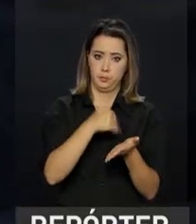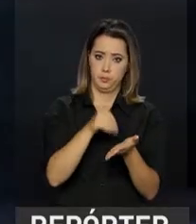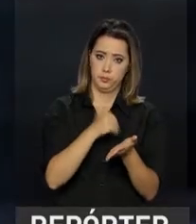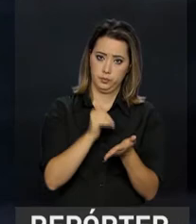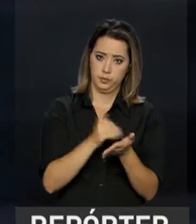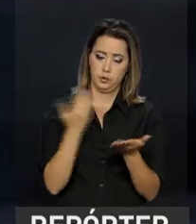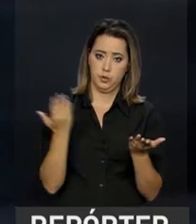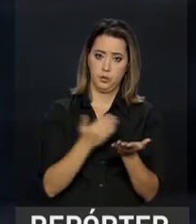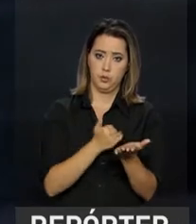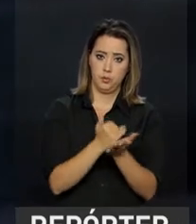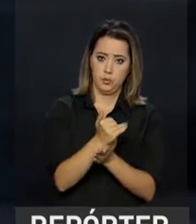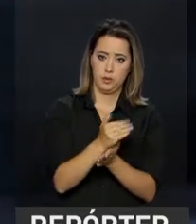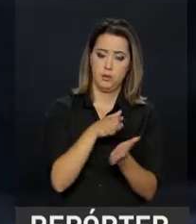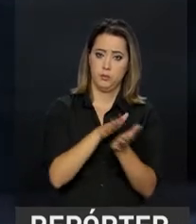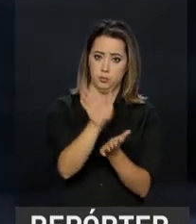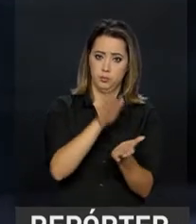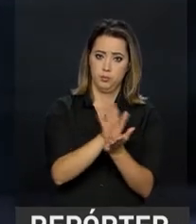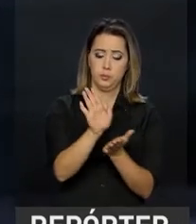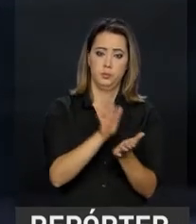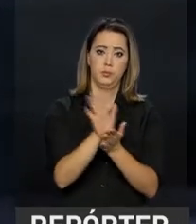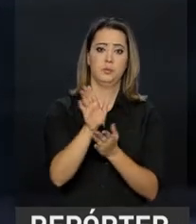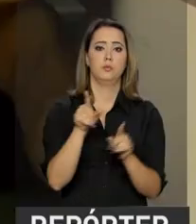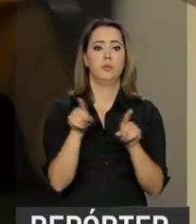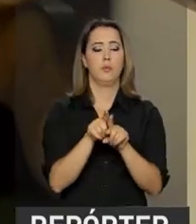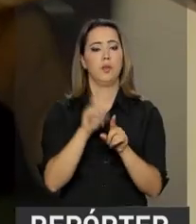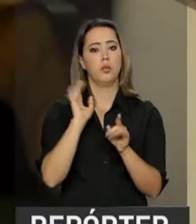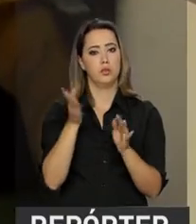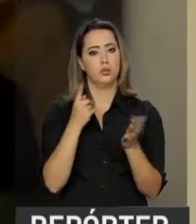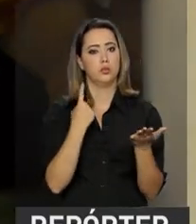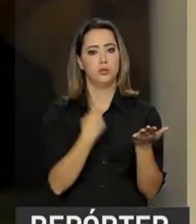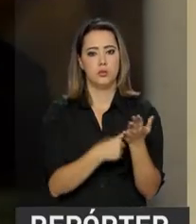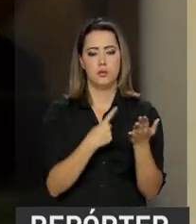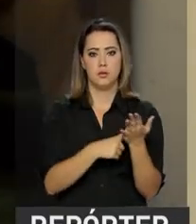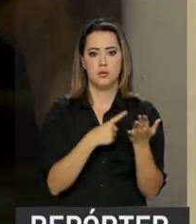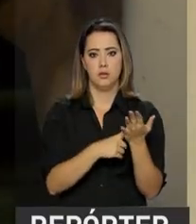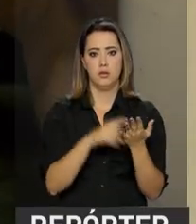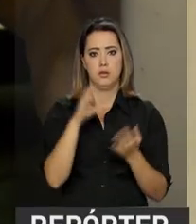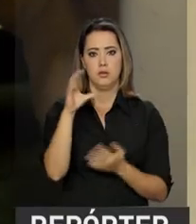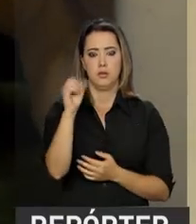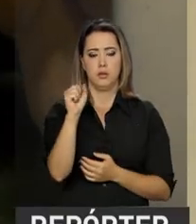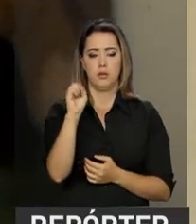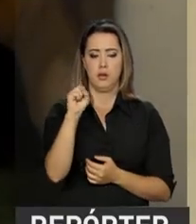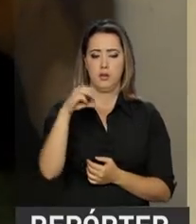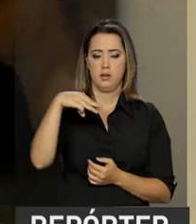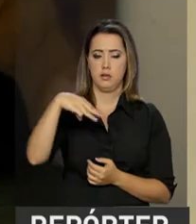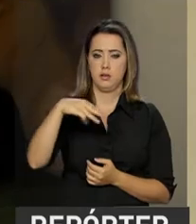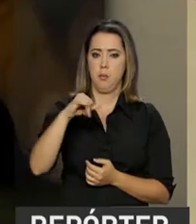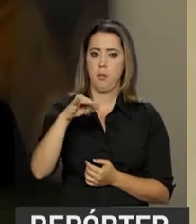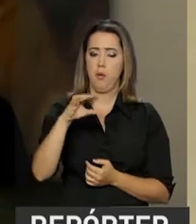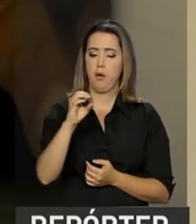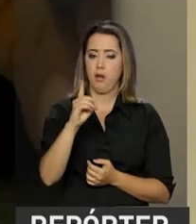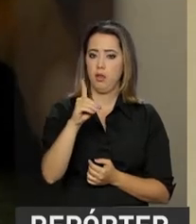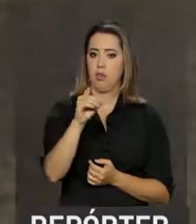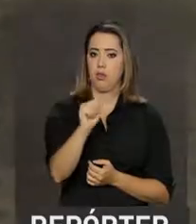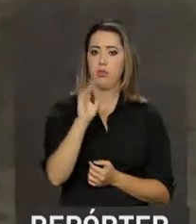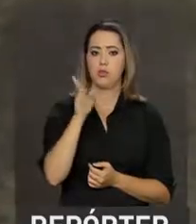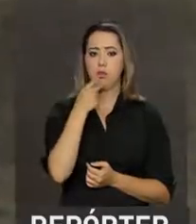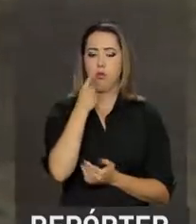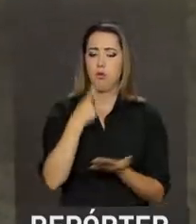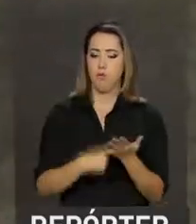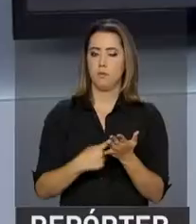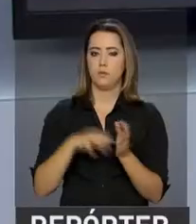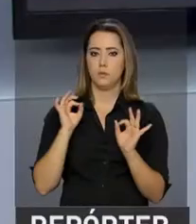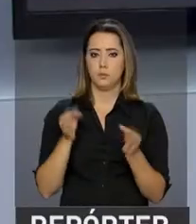solicitações a casa da moeda também confirmou que a partir de hoje a confecção de passaportes será retomada